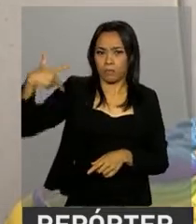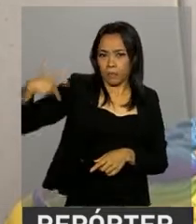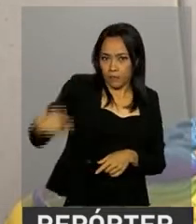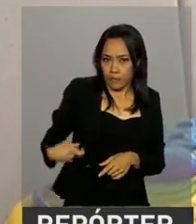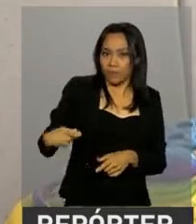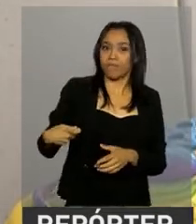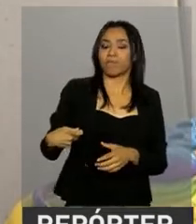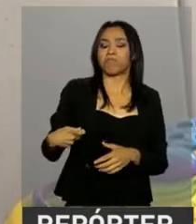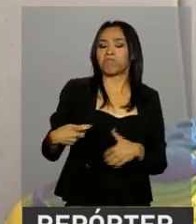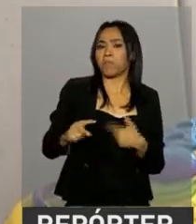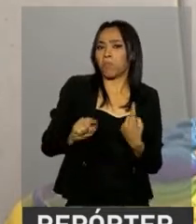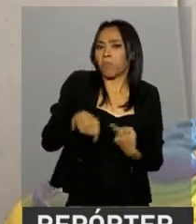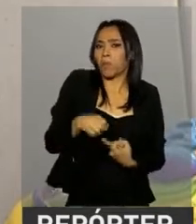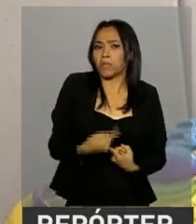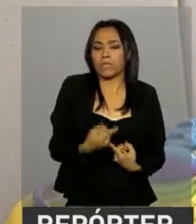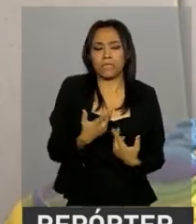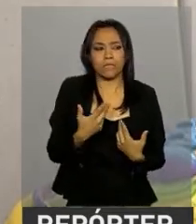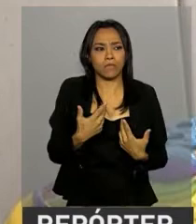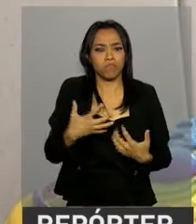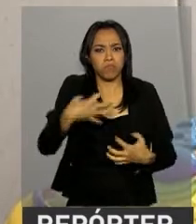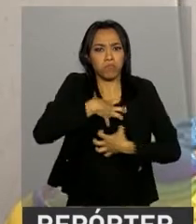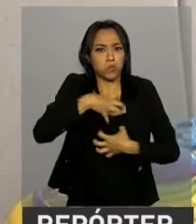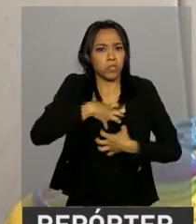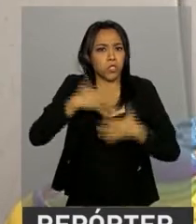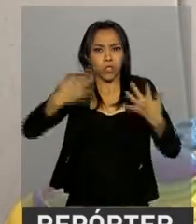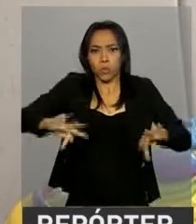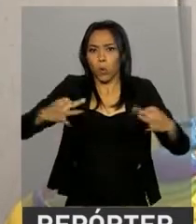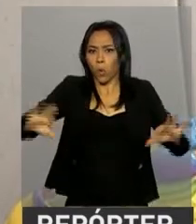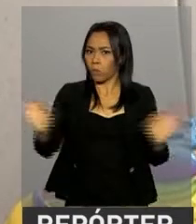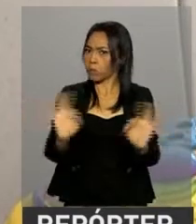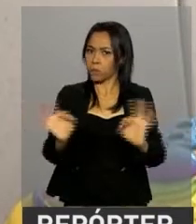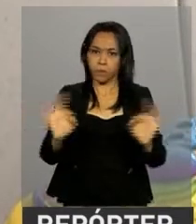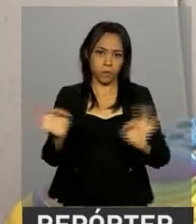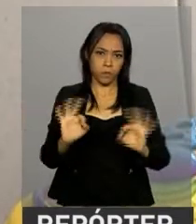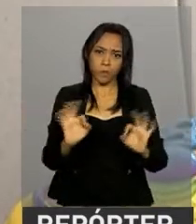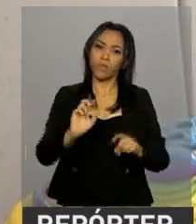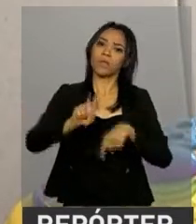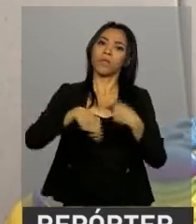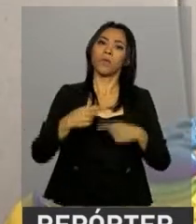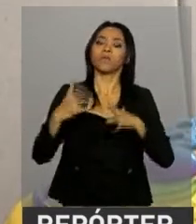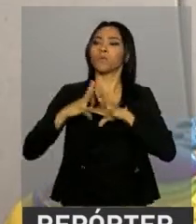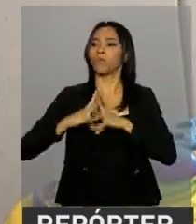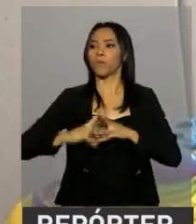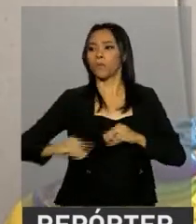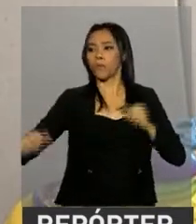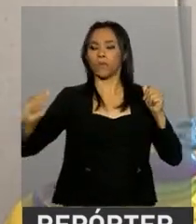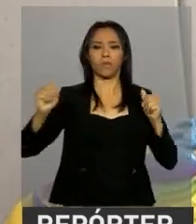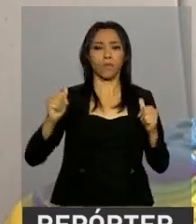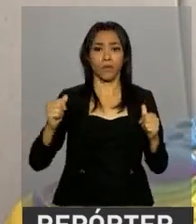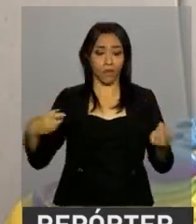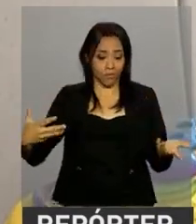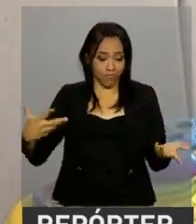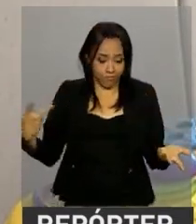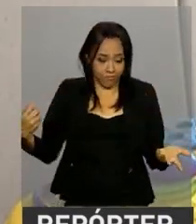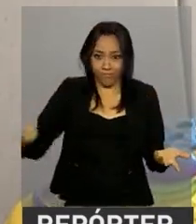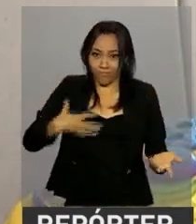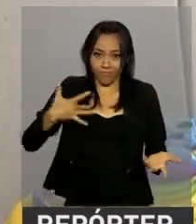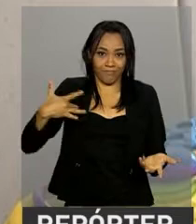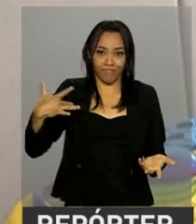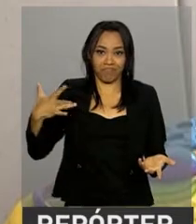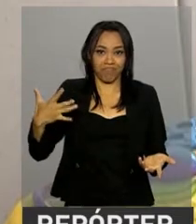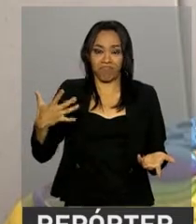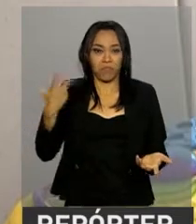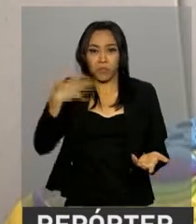anestesiada eu não senti dor. E depois que passou a anestesia, eu estava nova em folha. Não